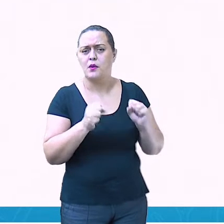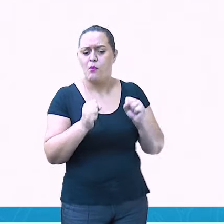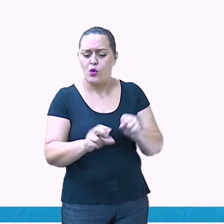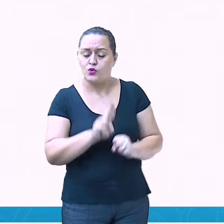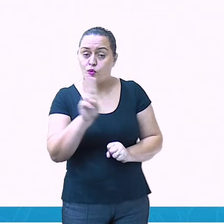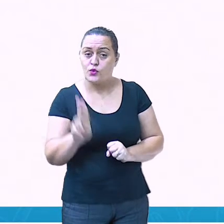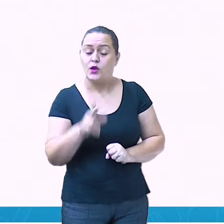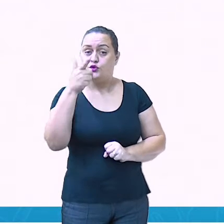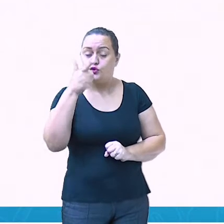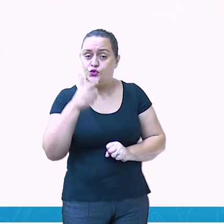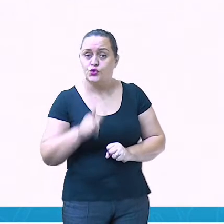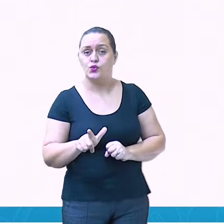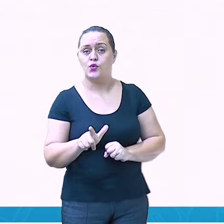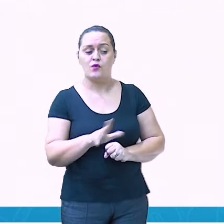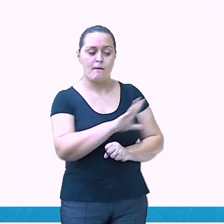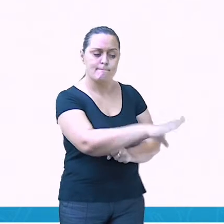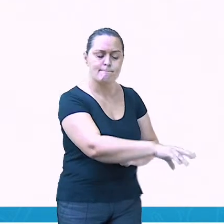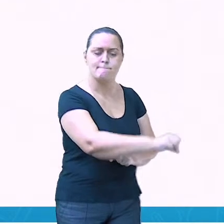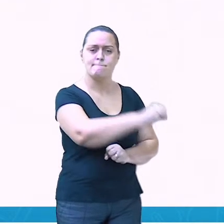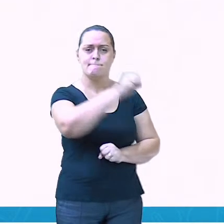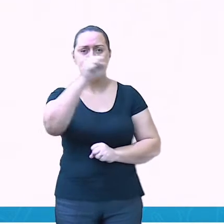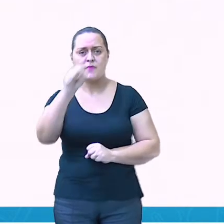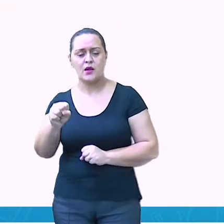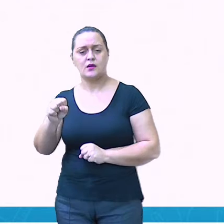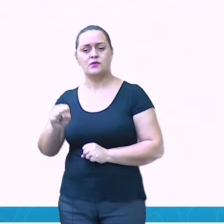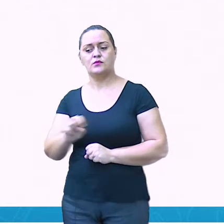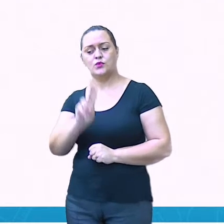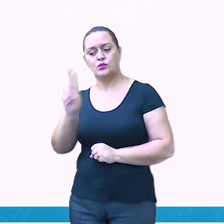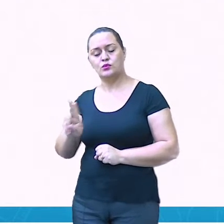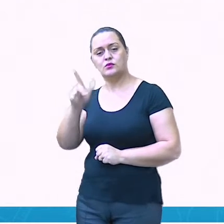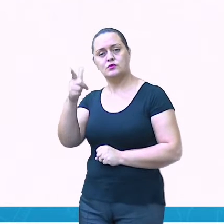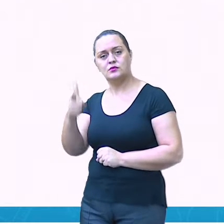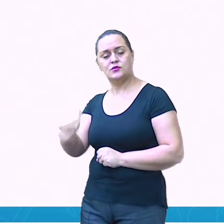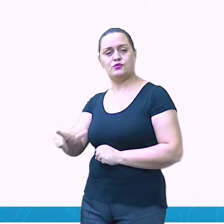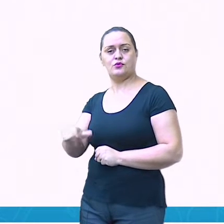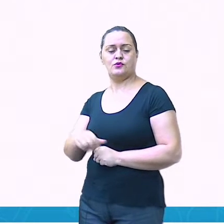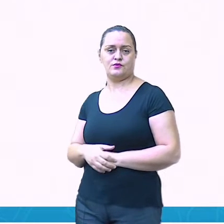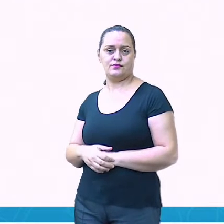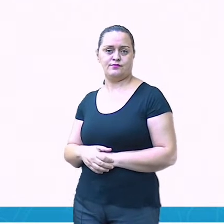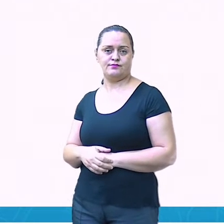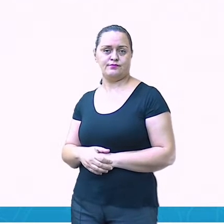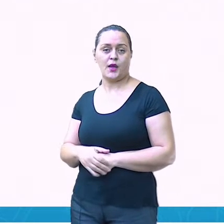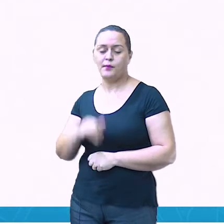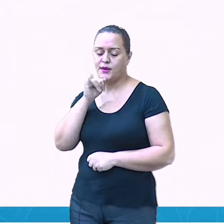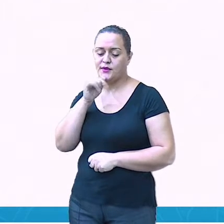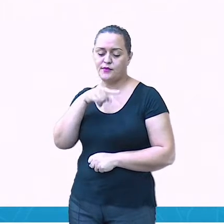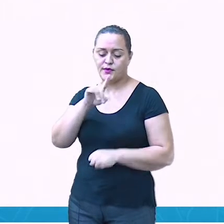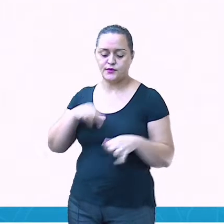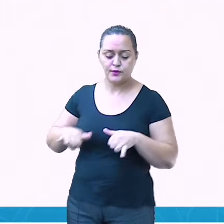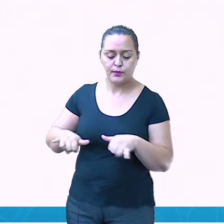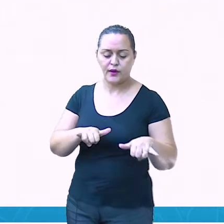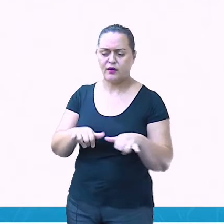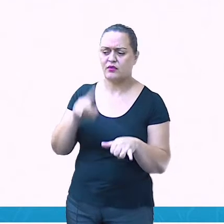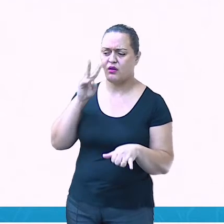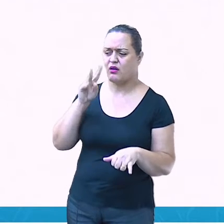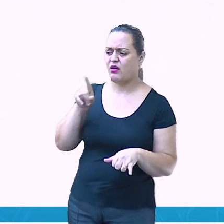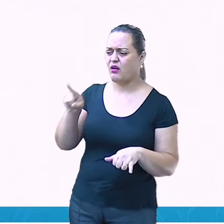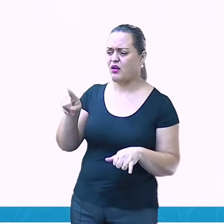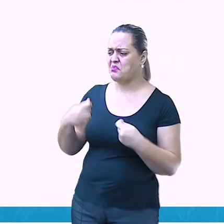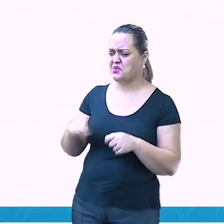reutilizar. Ah, eu fui no supermercado, eu vi um negócio lá que eu nem precisava, mas eu vou comprar de si mesmo. Ah, eu achei